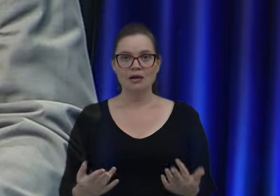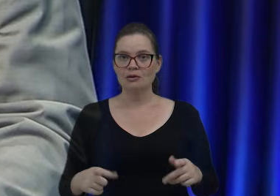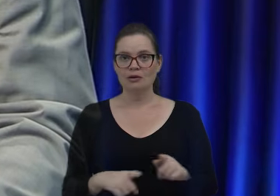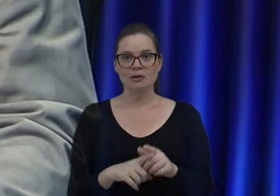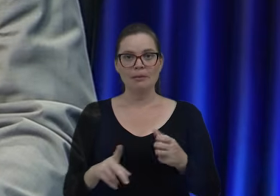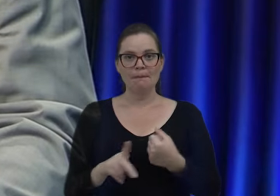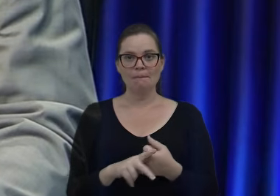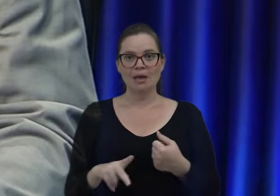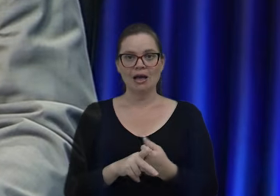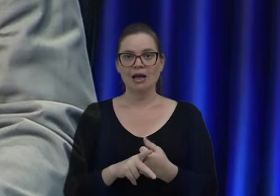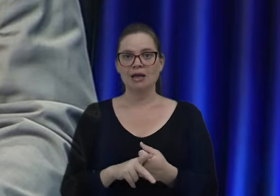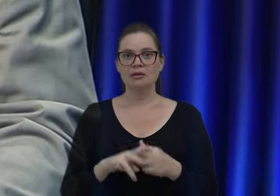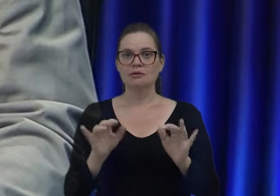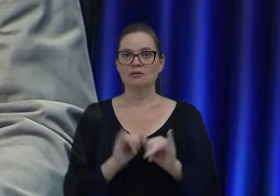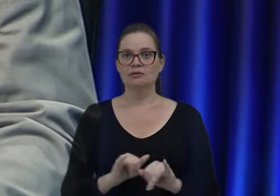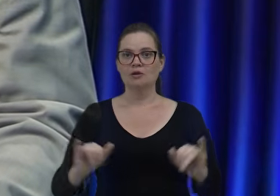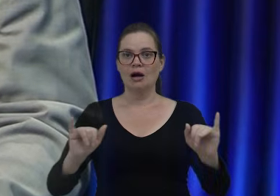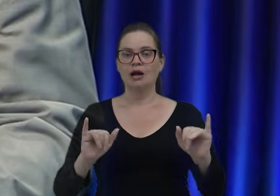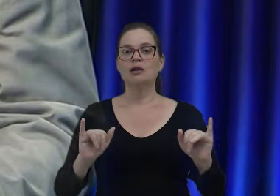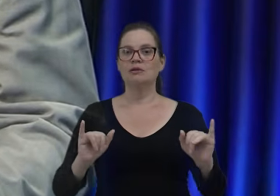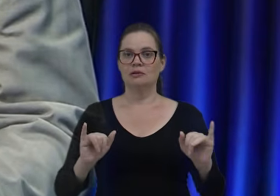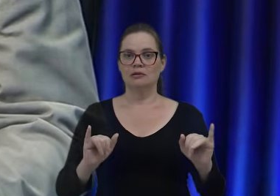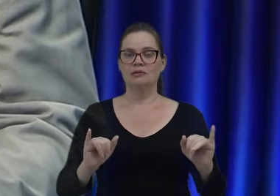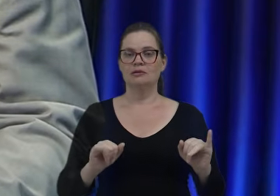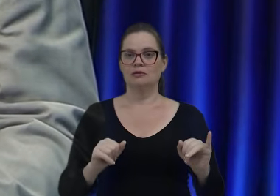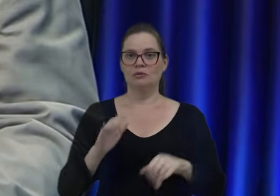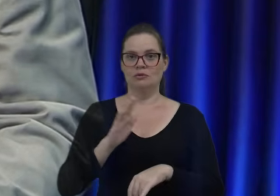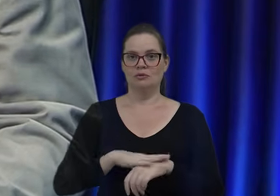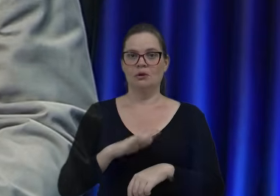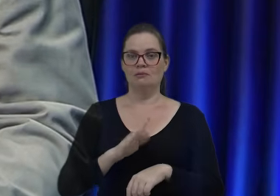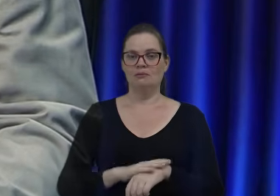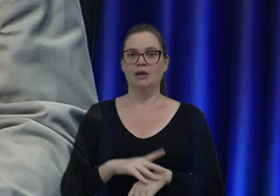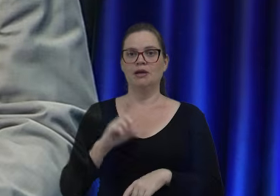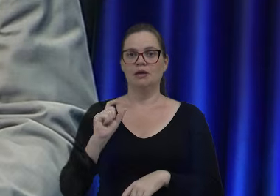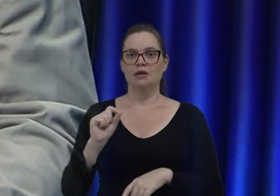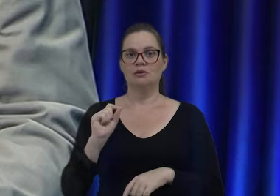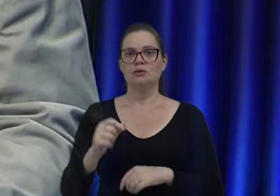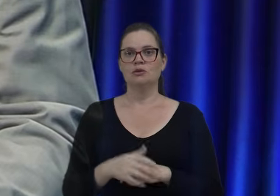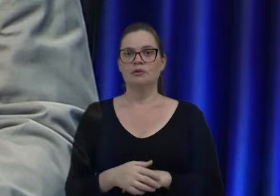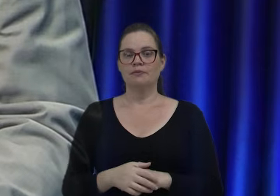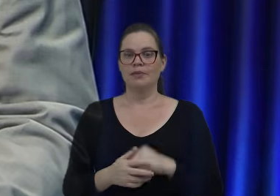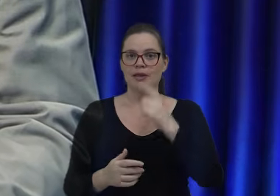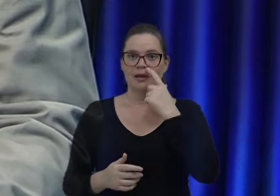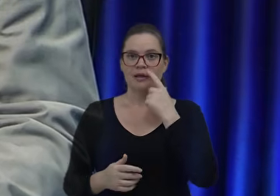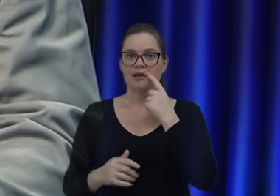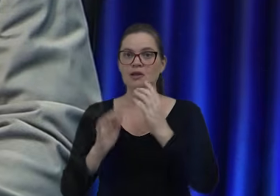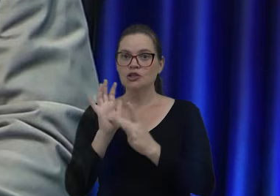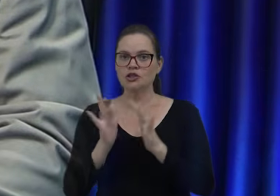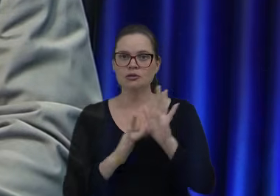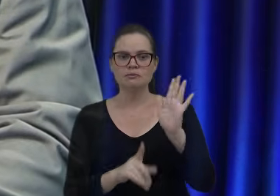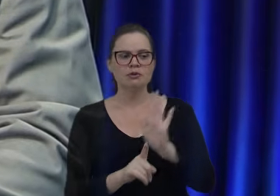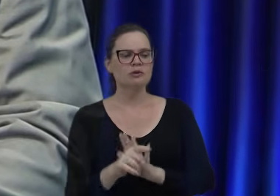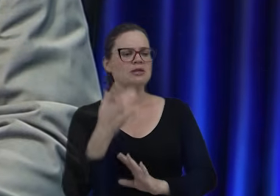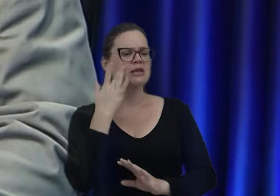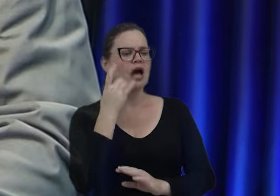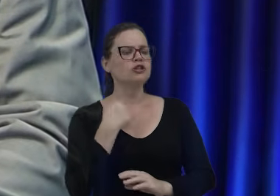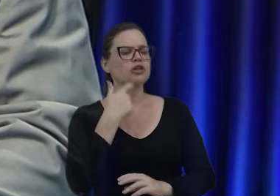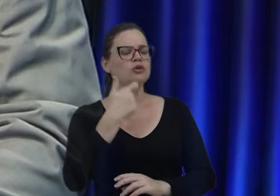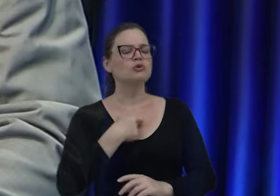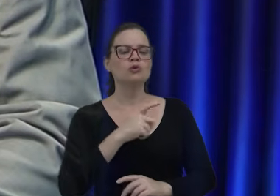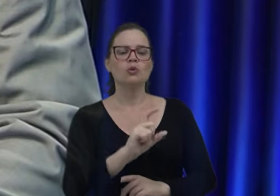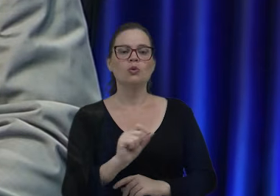Pedro falou por revelação, ali o eunuco, o etíope, ele alcançou essa